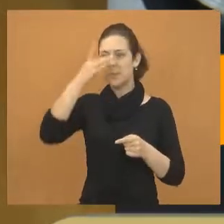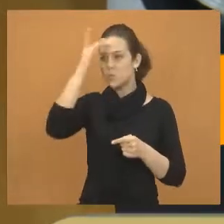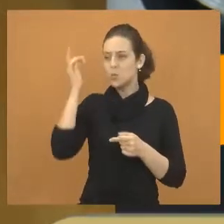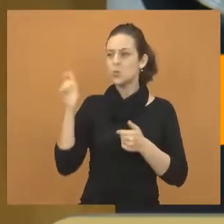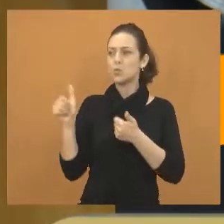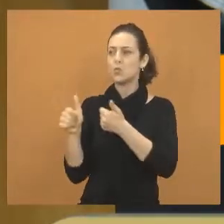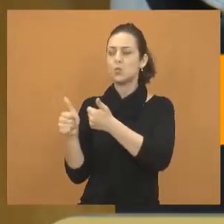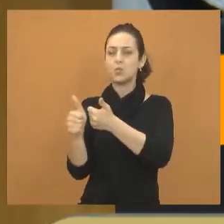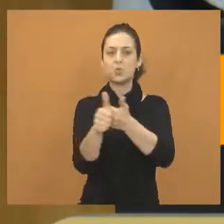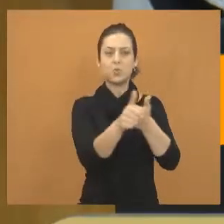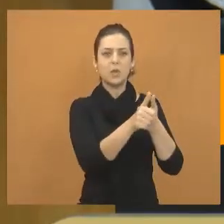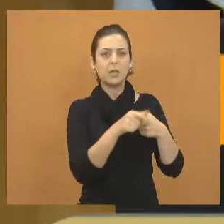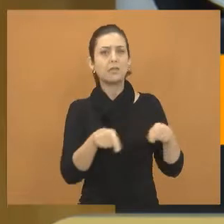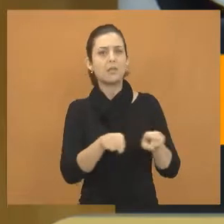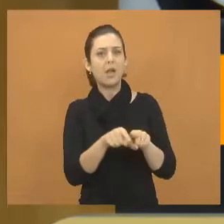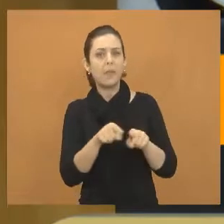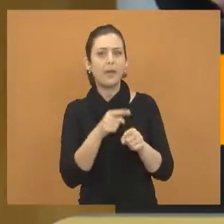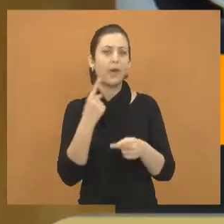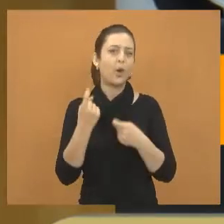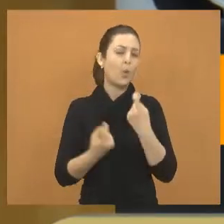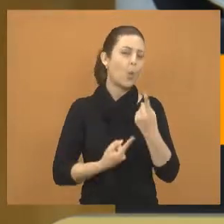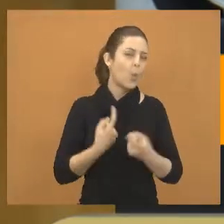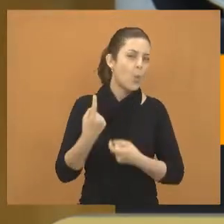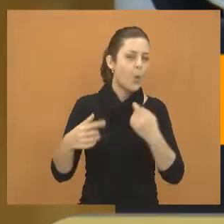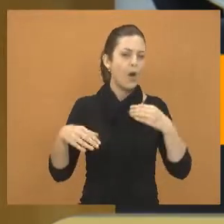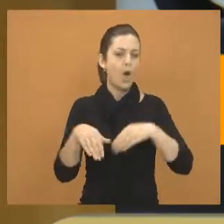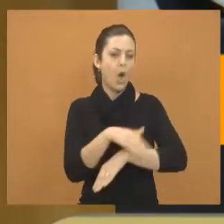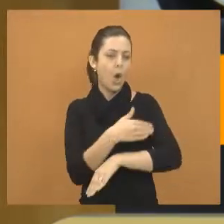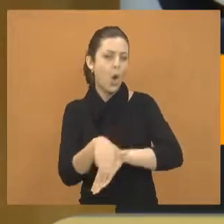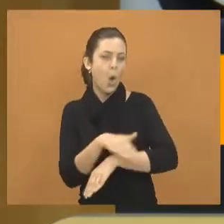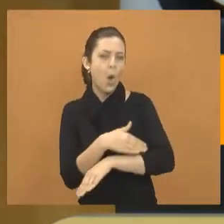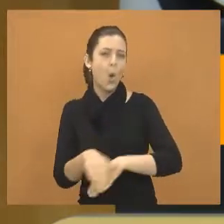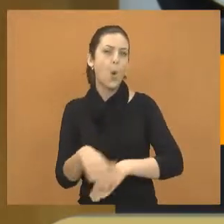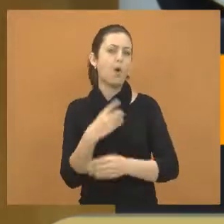das cidades vizinhas, e aqueles que trafegam